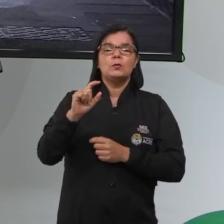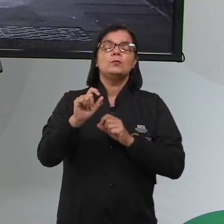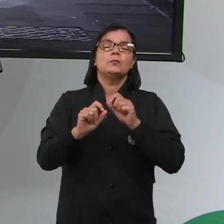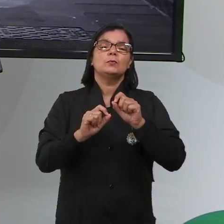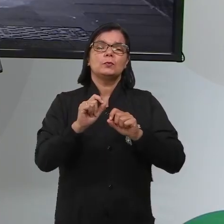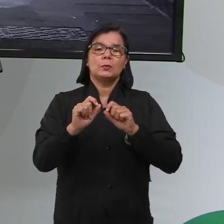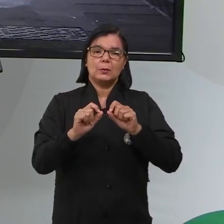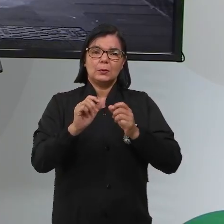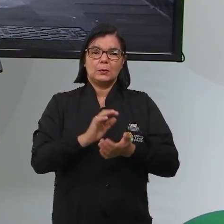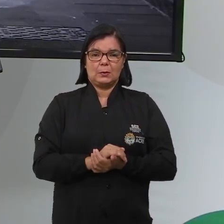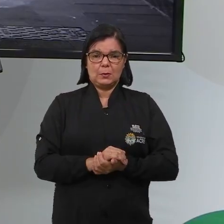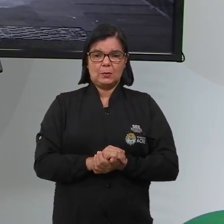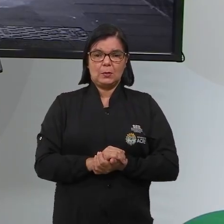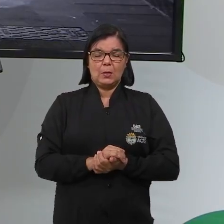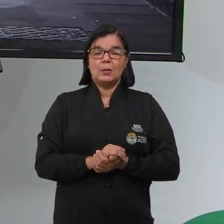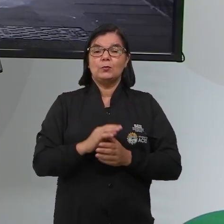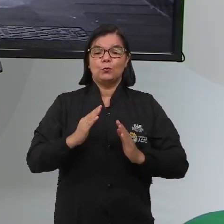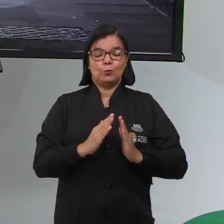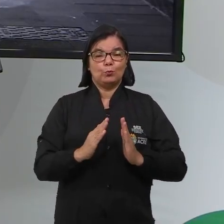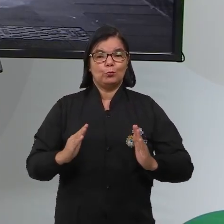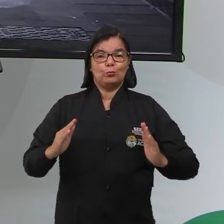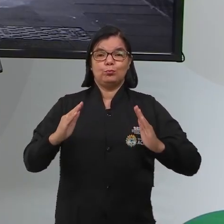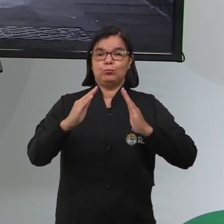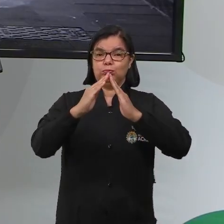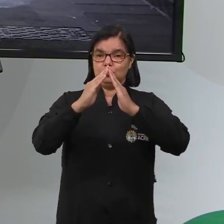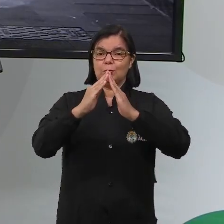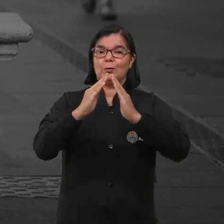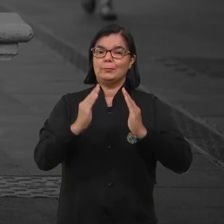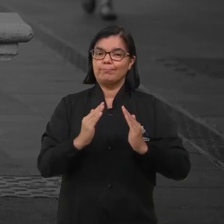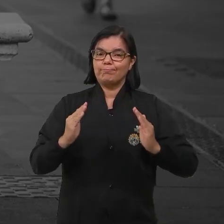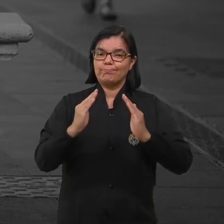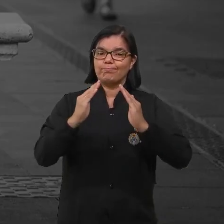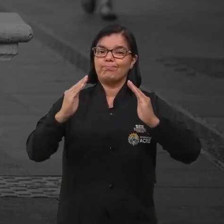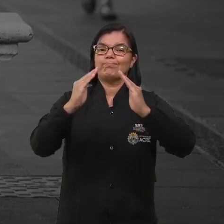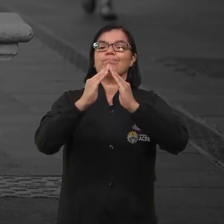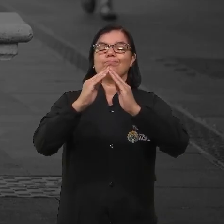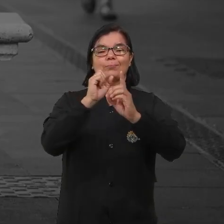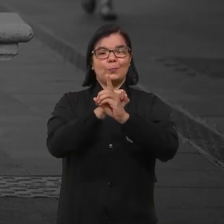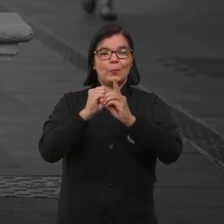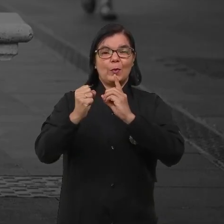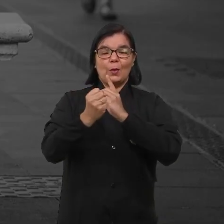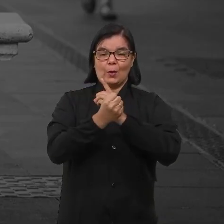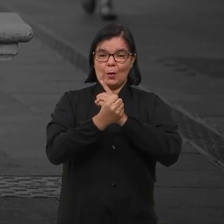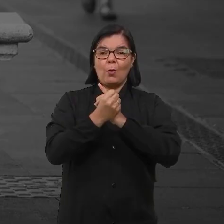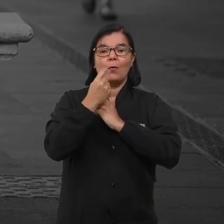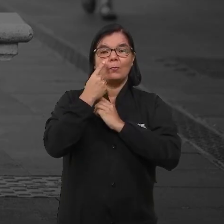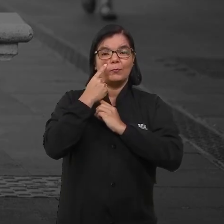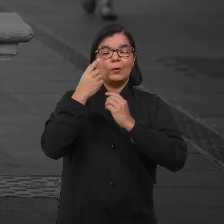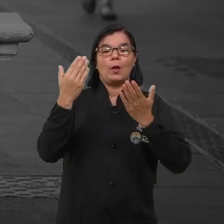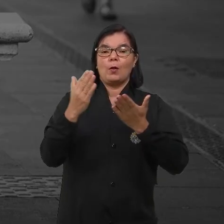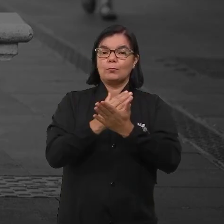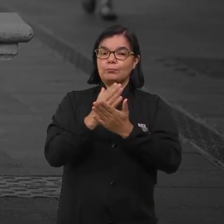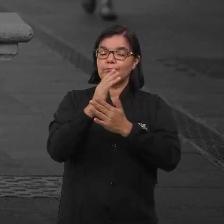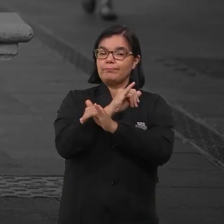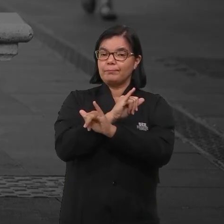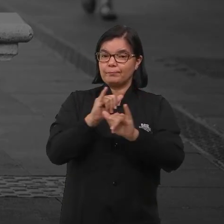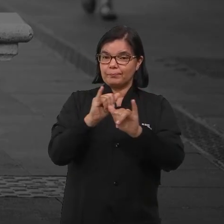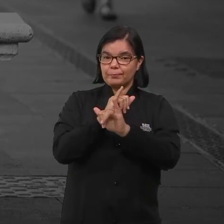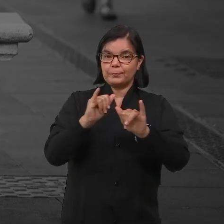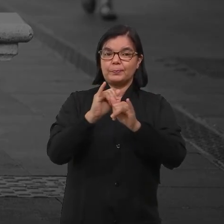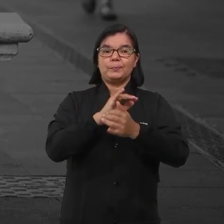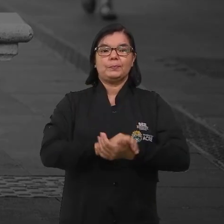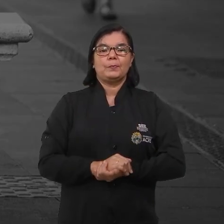noção da estratificação social? Vamos observar algumas informações